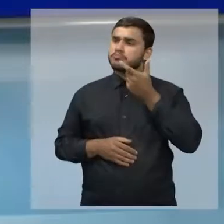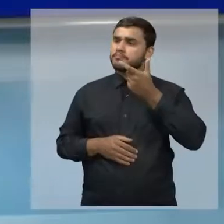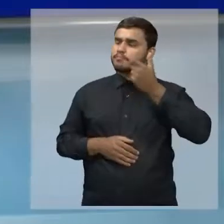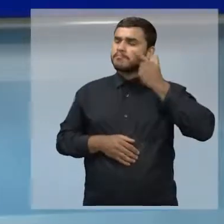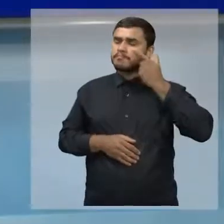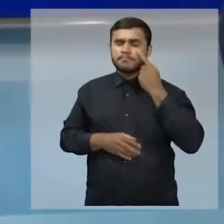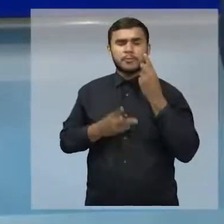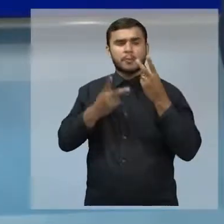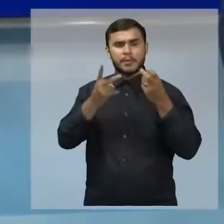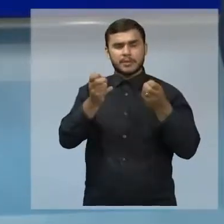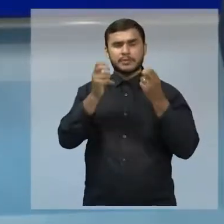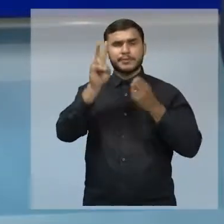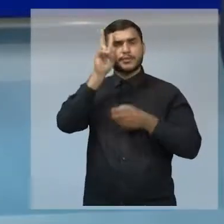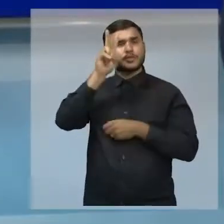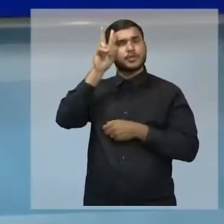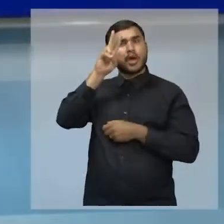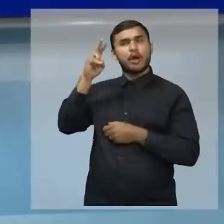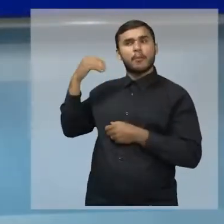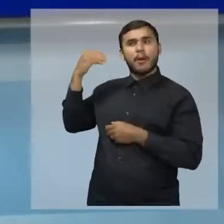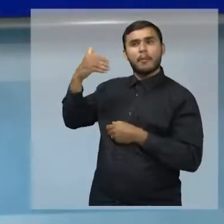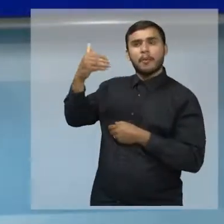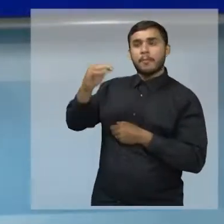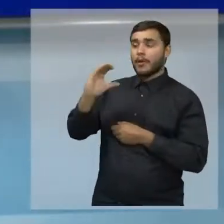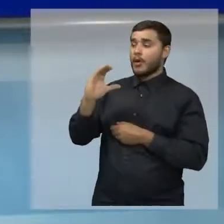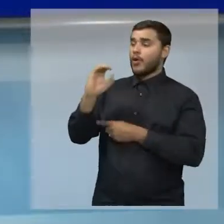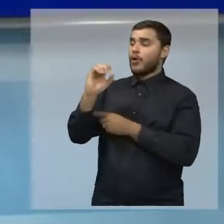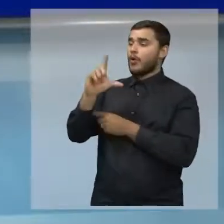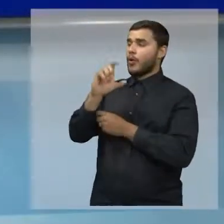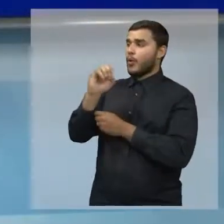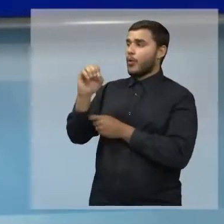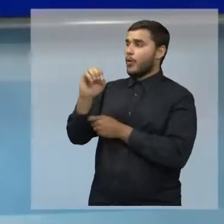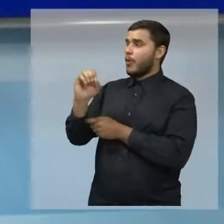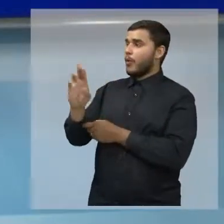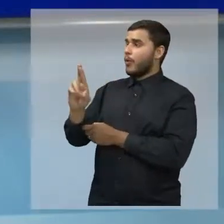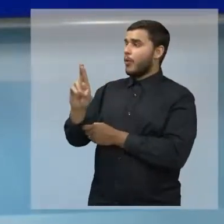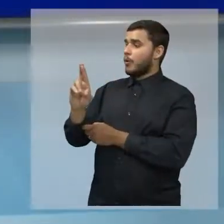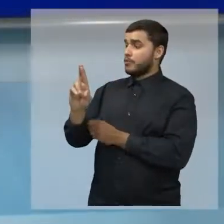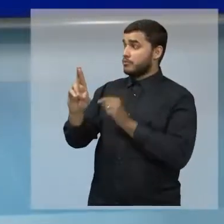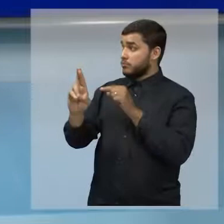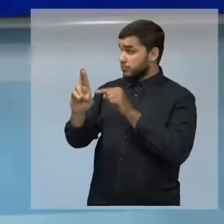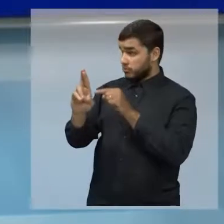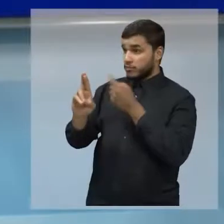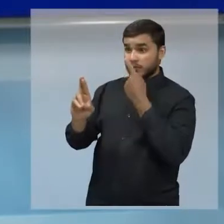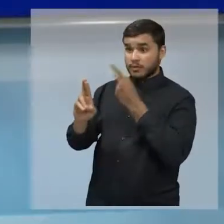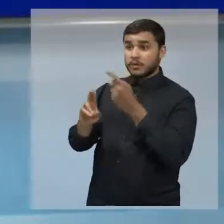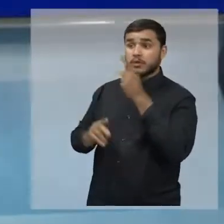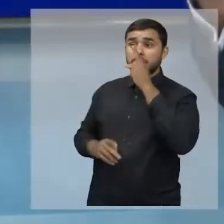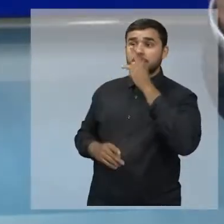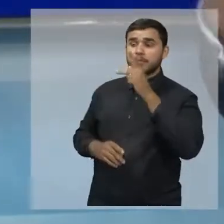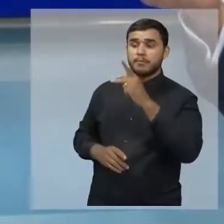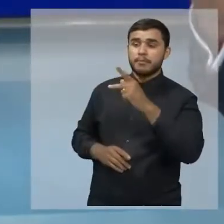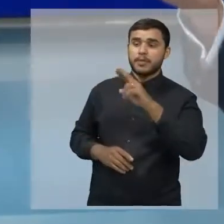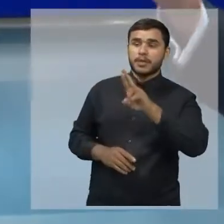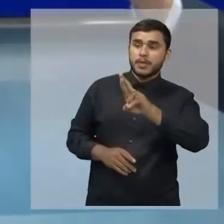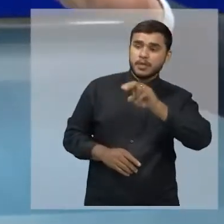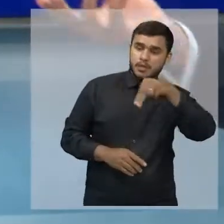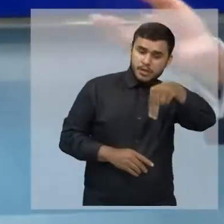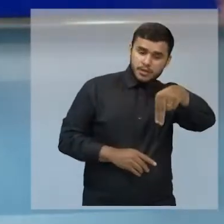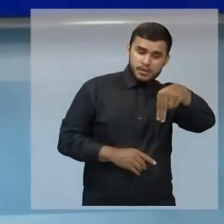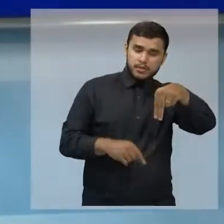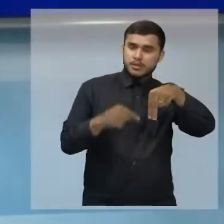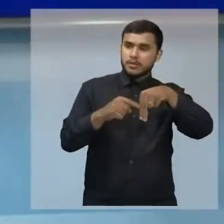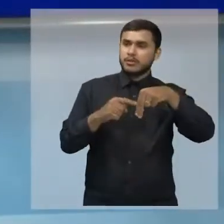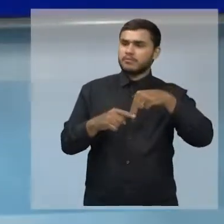tragédia. Você mencionou o Collor. Se repete como faça. O Collor, pelo PRN, mais ou menos um partidozinho como